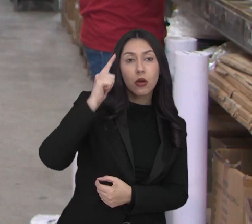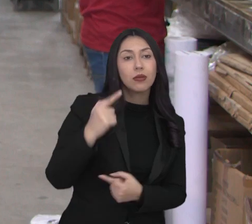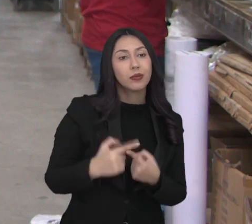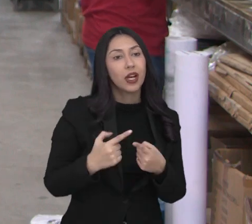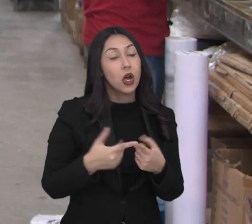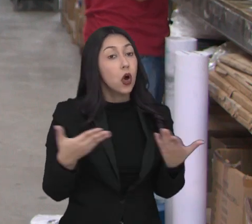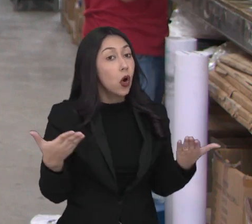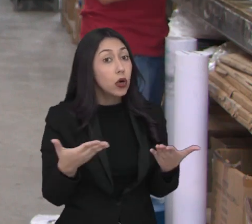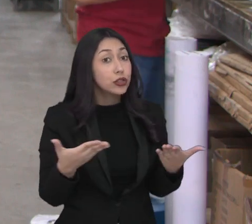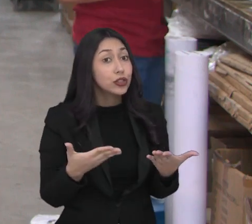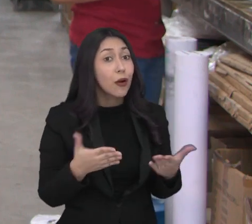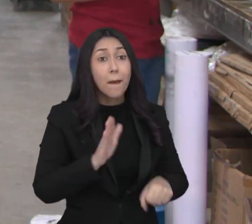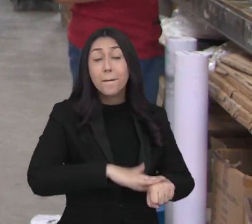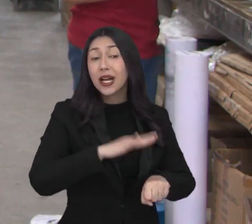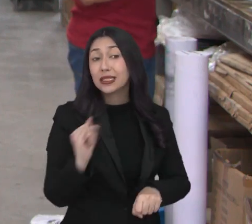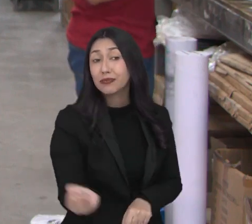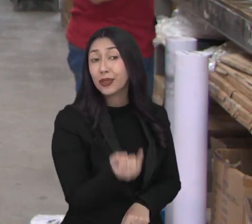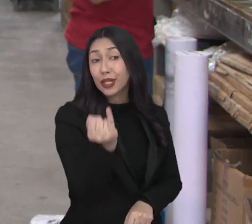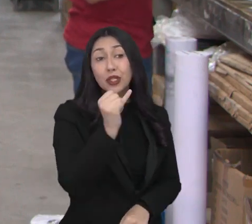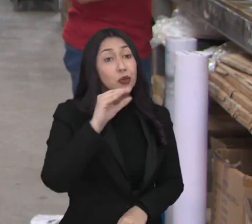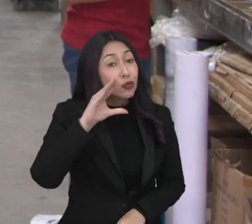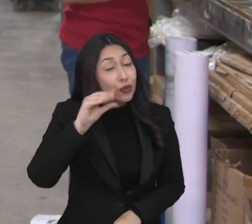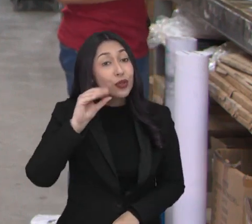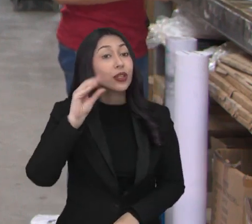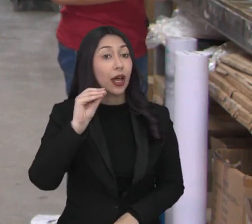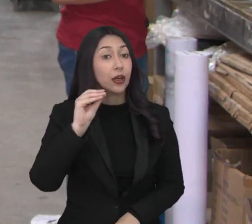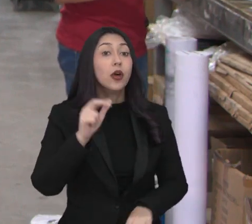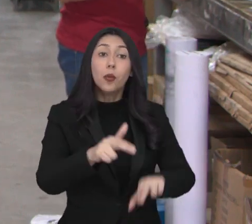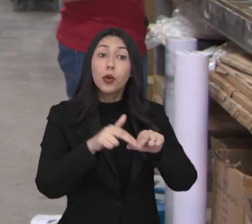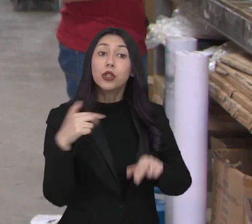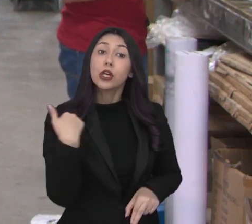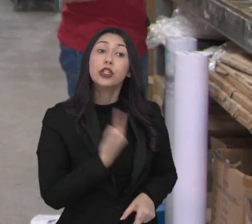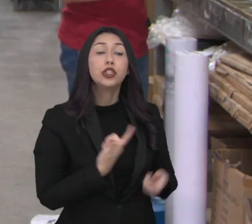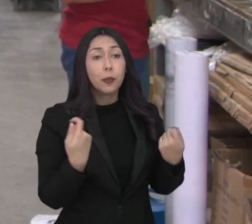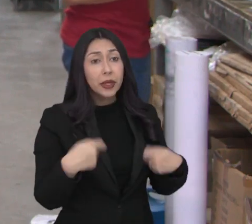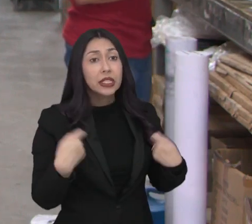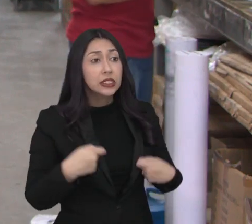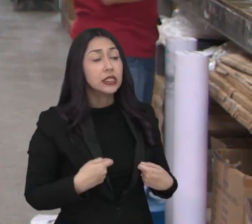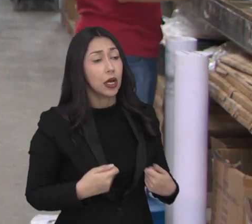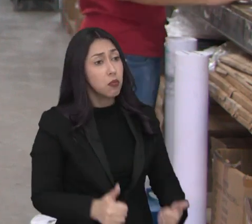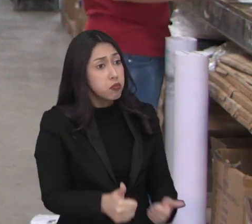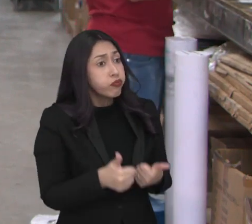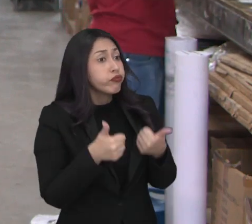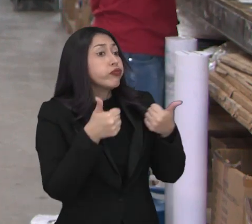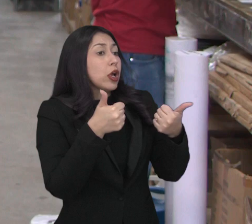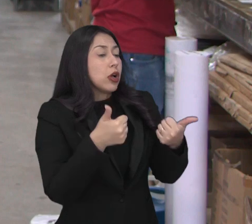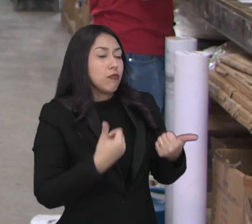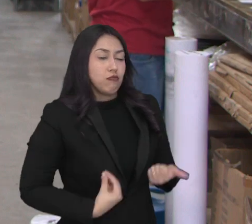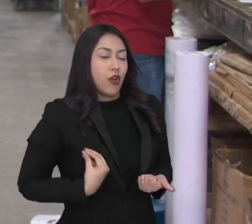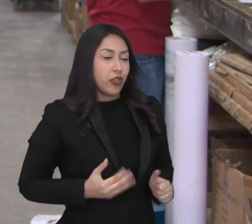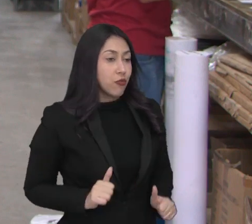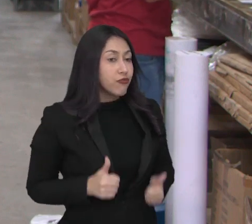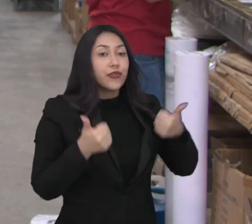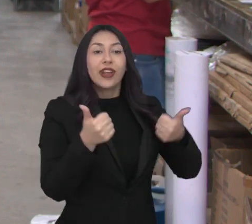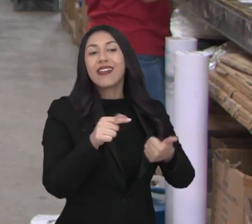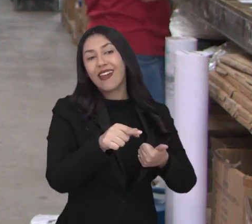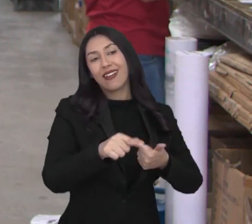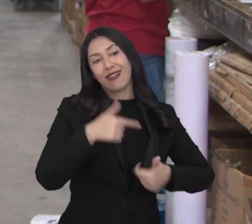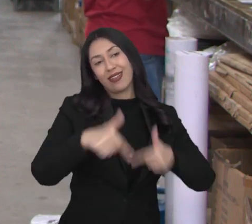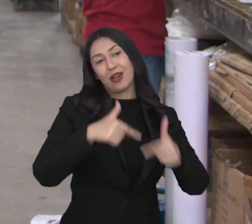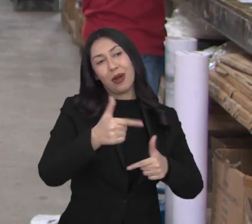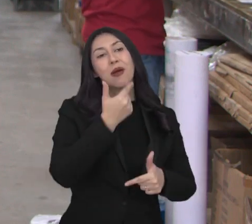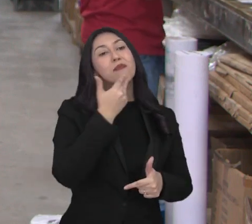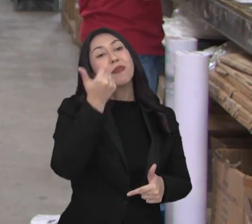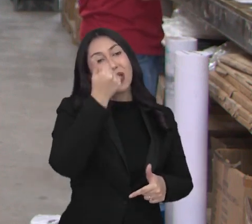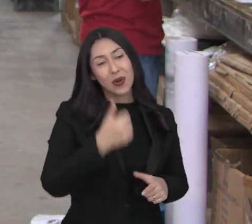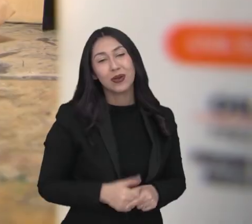bem hoje é o nosso colaborador, é o nosso funcionário. Então, quando a gente proporciona um bem-estar para ele, isso reflete na produtividade da empresa e na